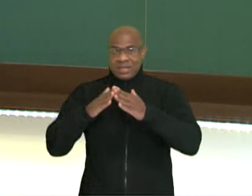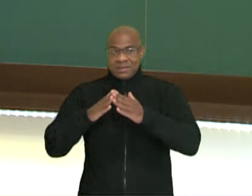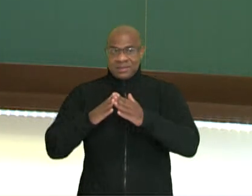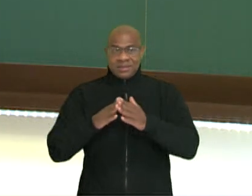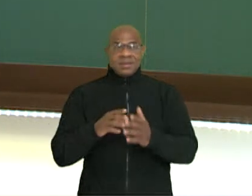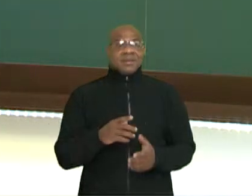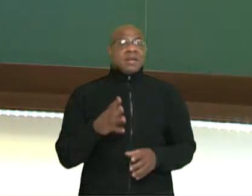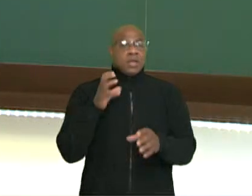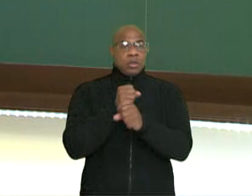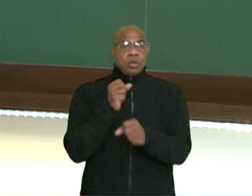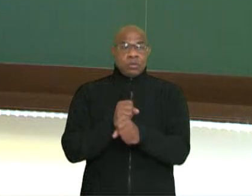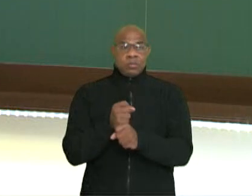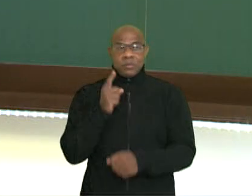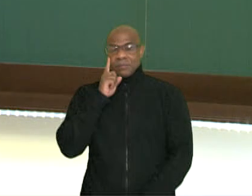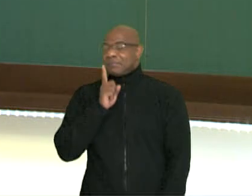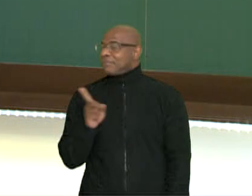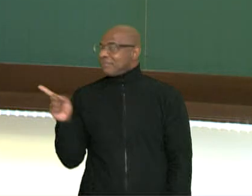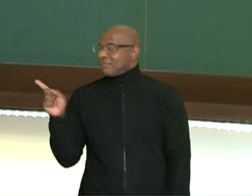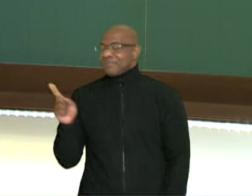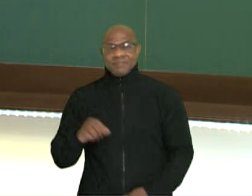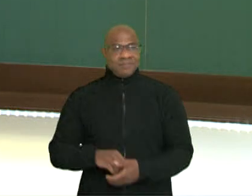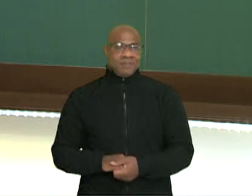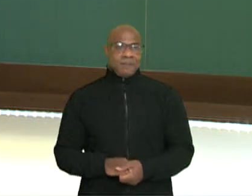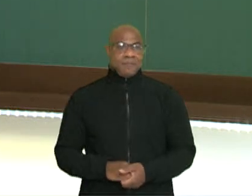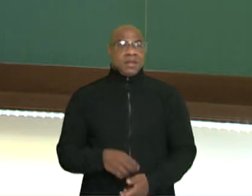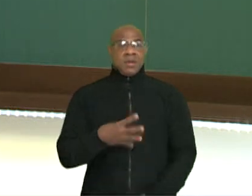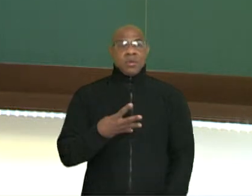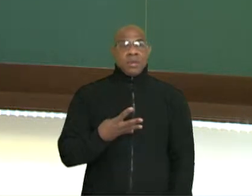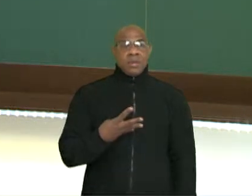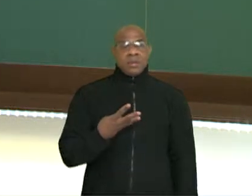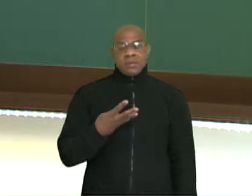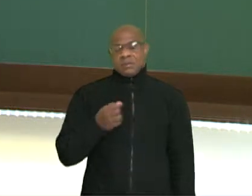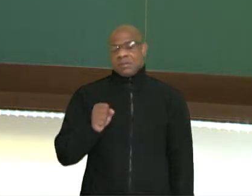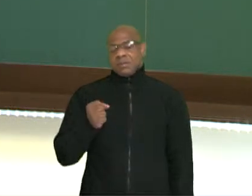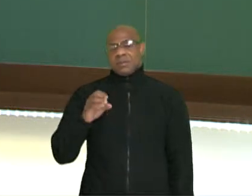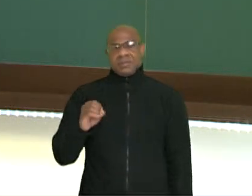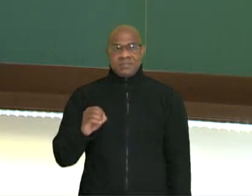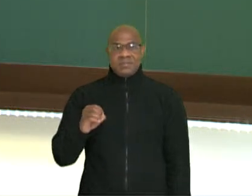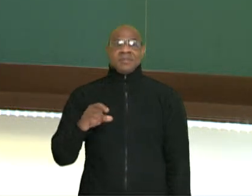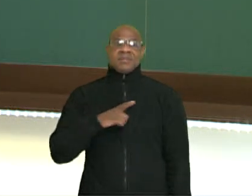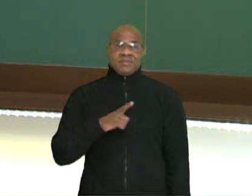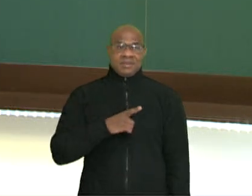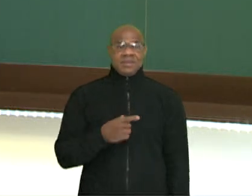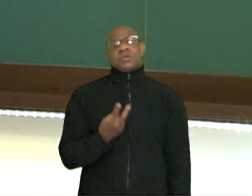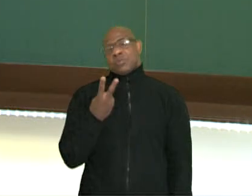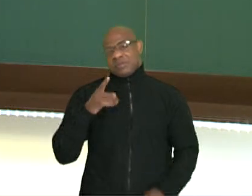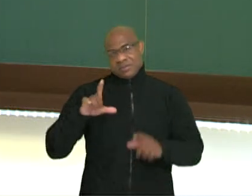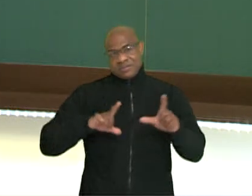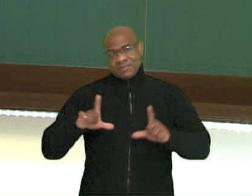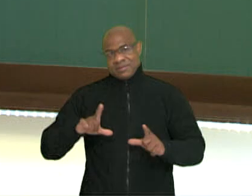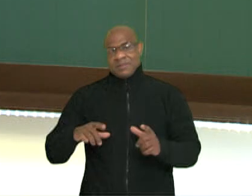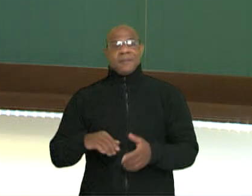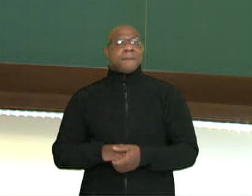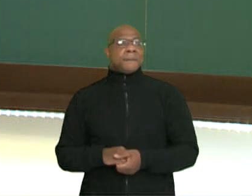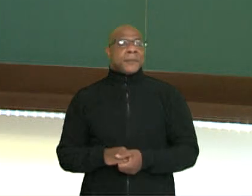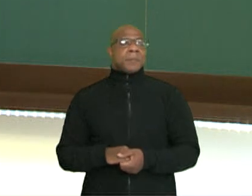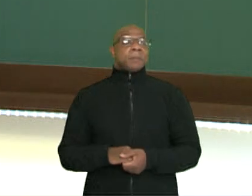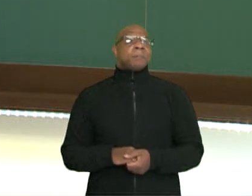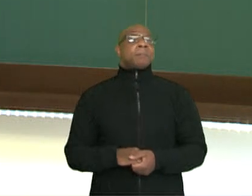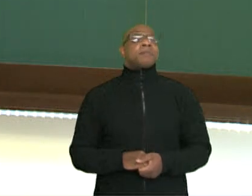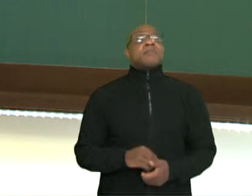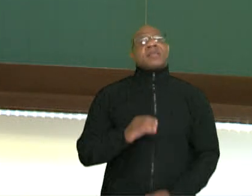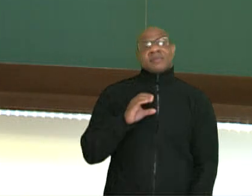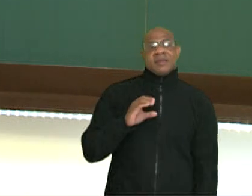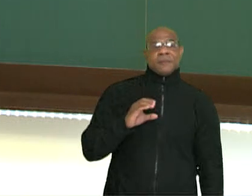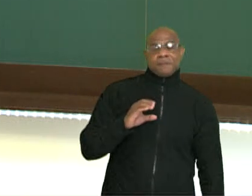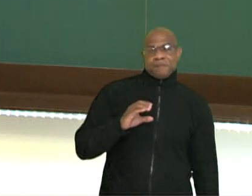Então, somando as que têm uma com as que têm duas, 480 pessoas têm até duas TVs. E letra